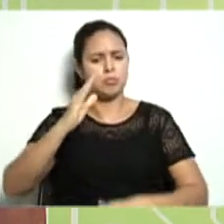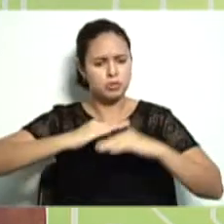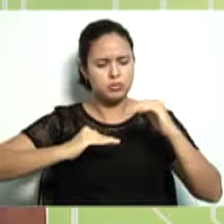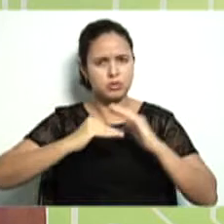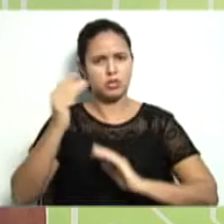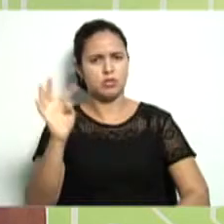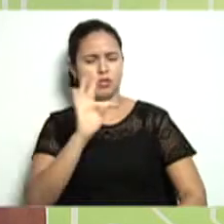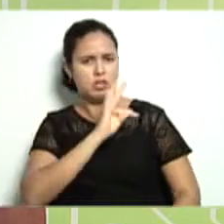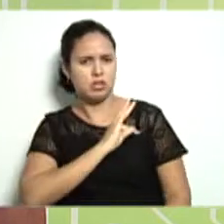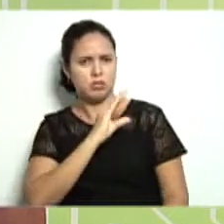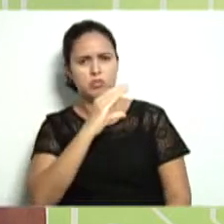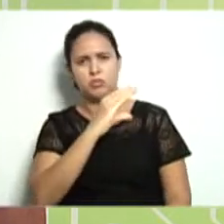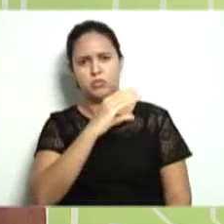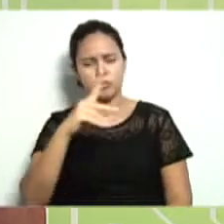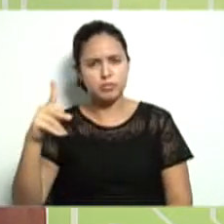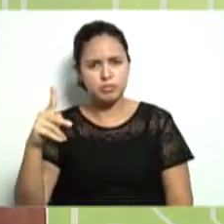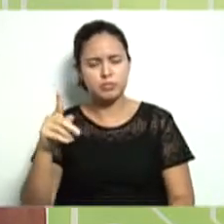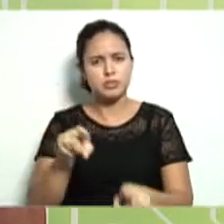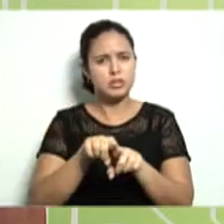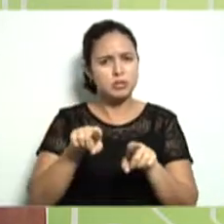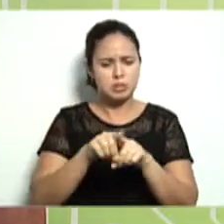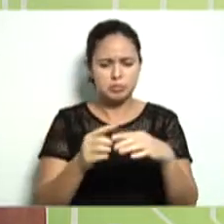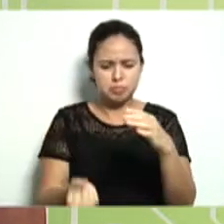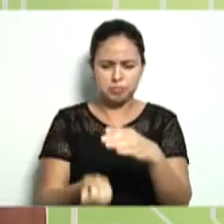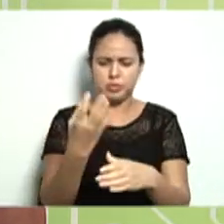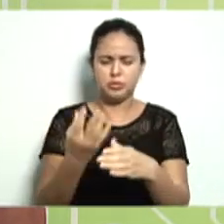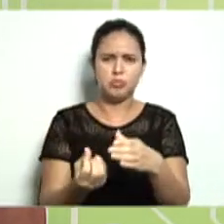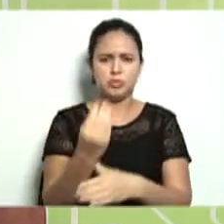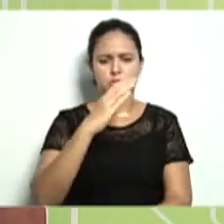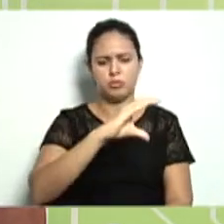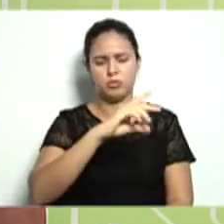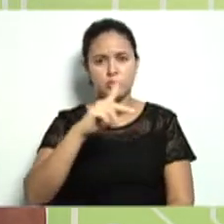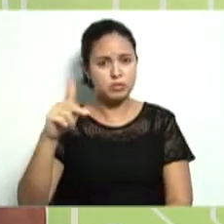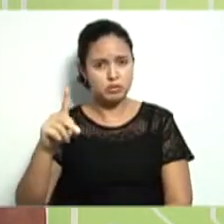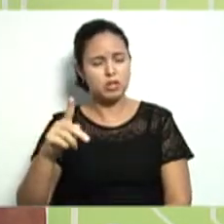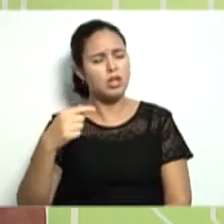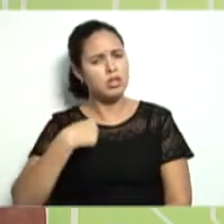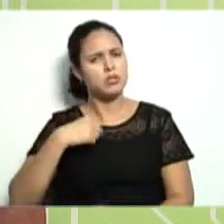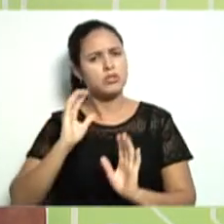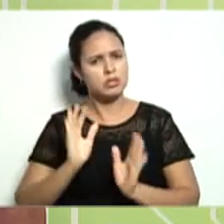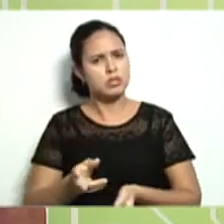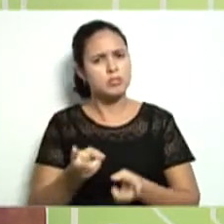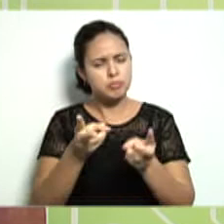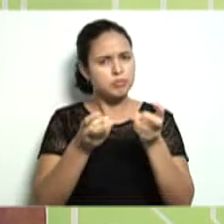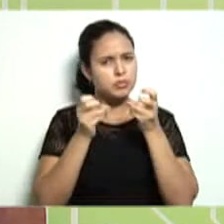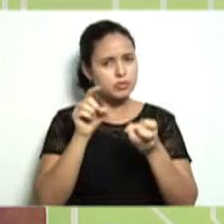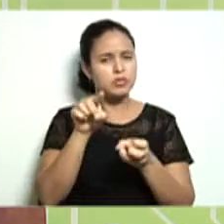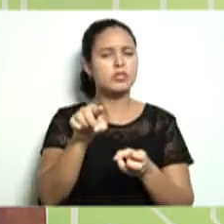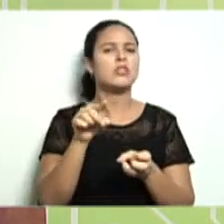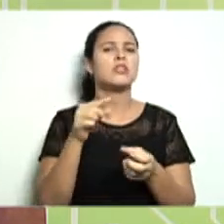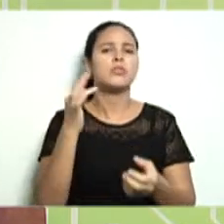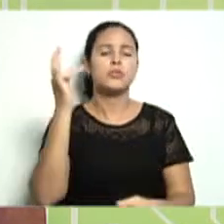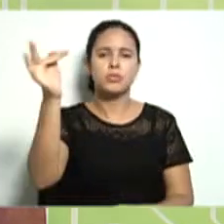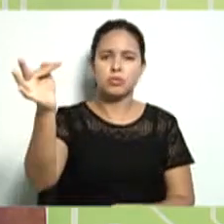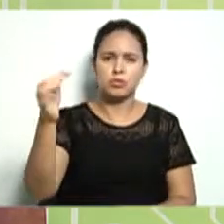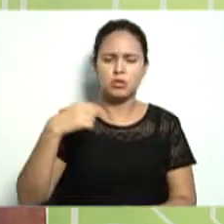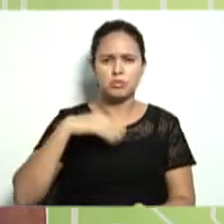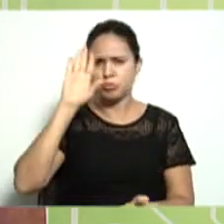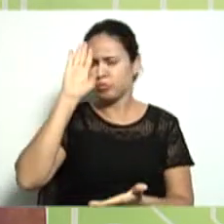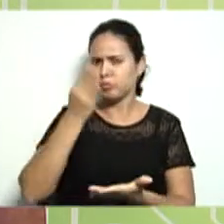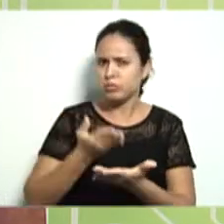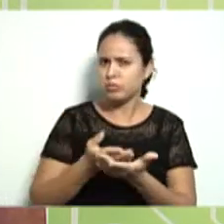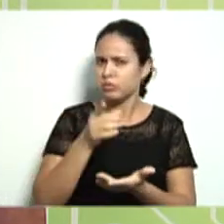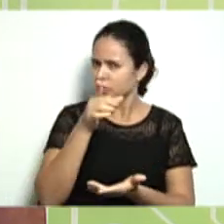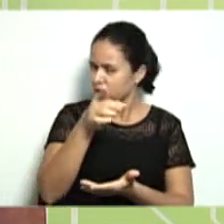cooperativismo, grandes fundadores de cooperativas, eu já consigo visualizar, porque eu creio e acredito